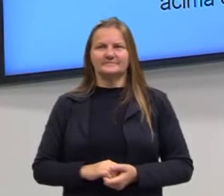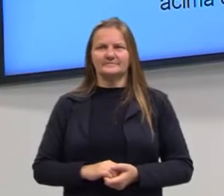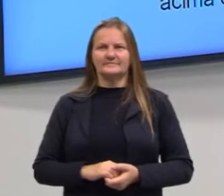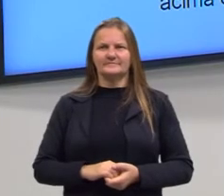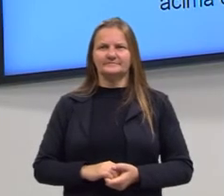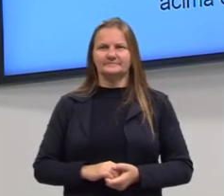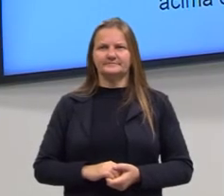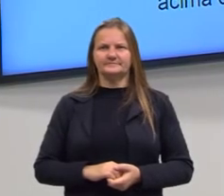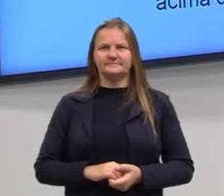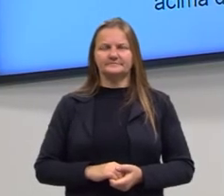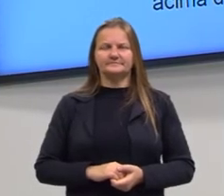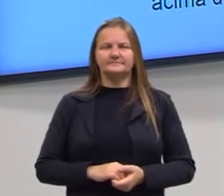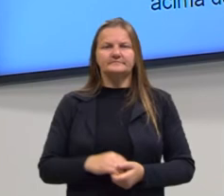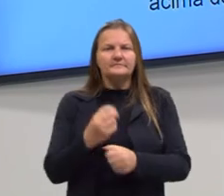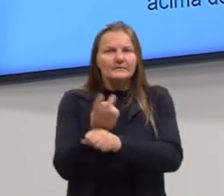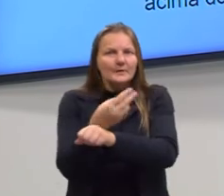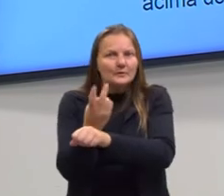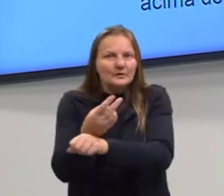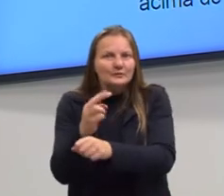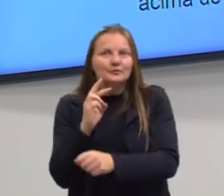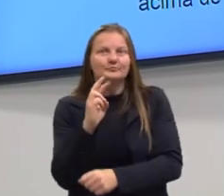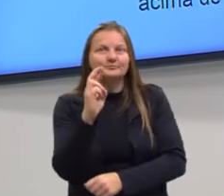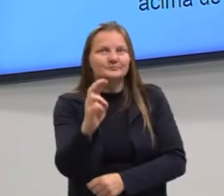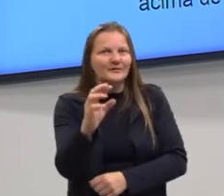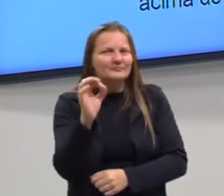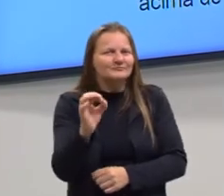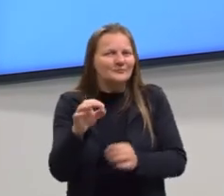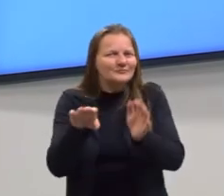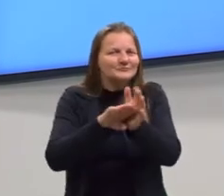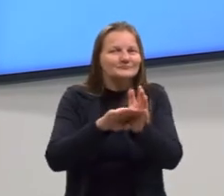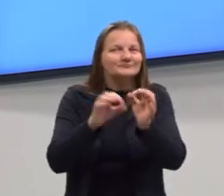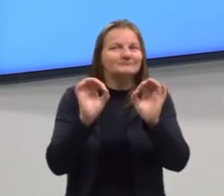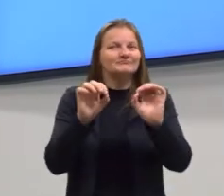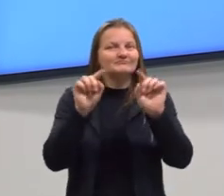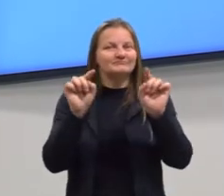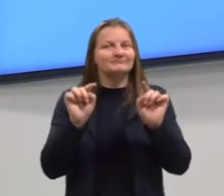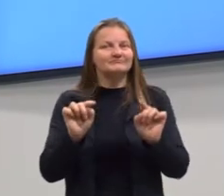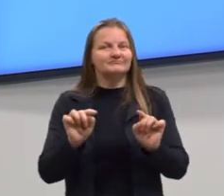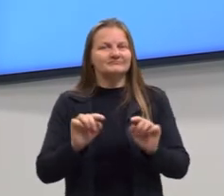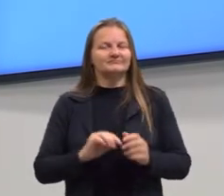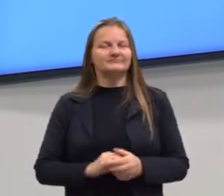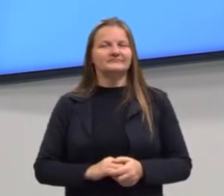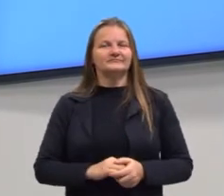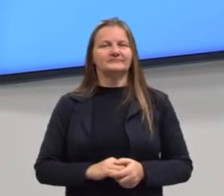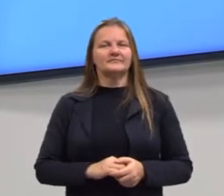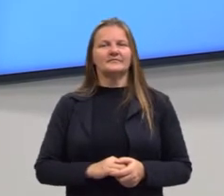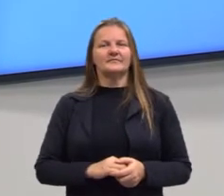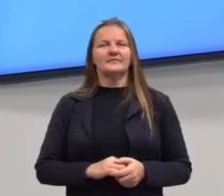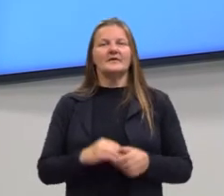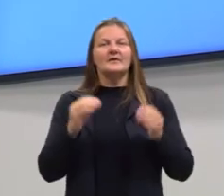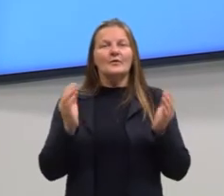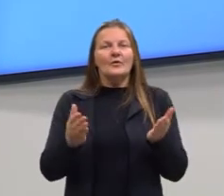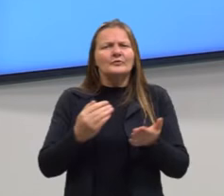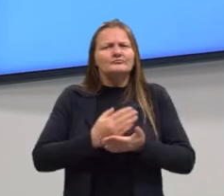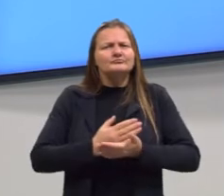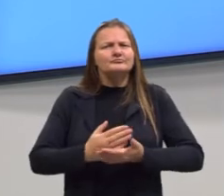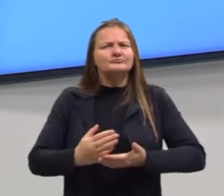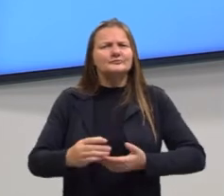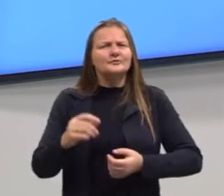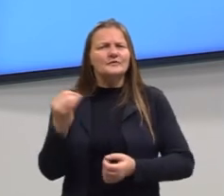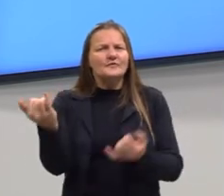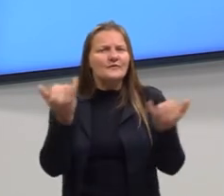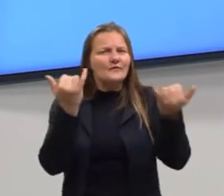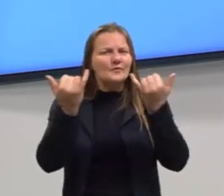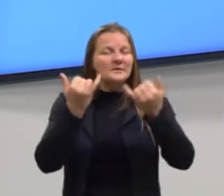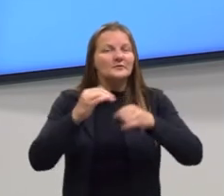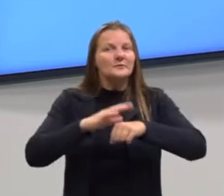é a resposta que nós vamos procurar chegar bom então aqui eu vou pegar agora vou e pegando